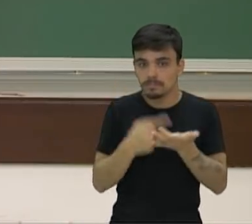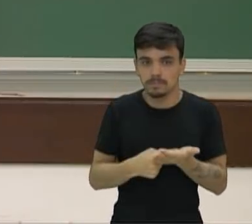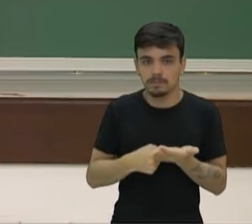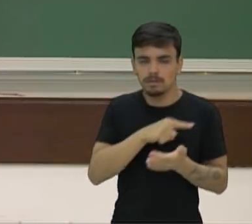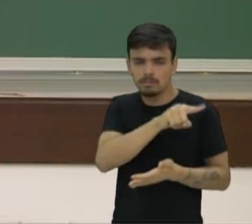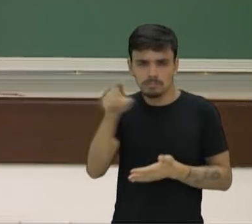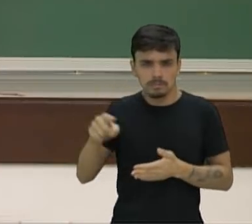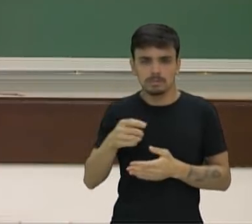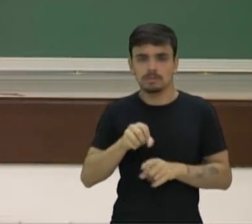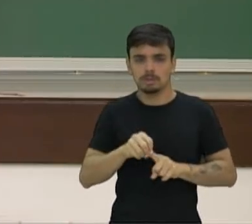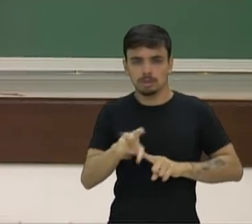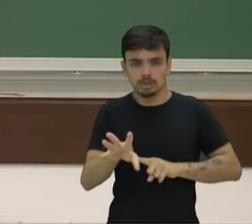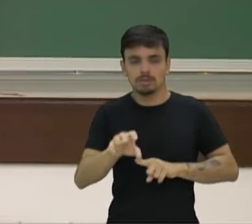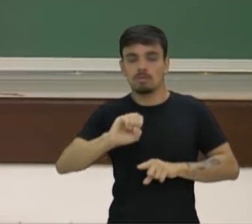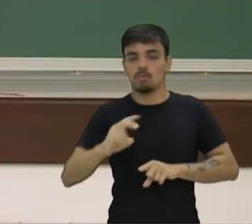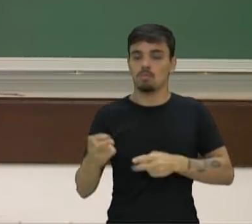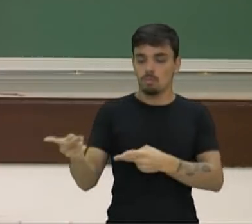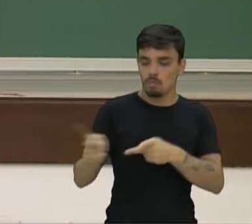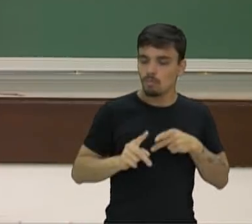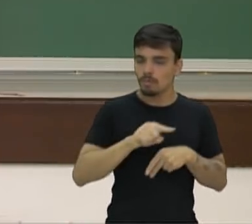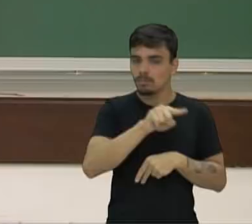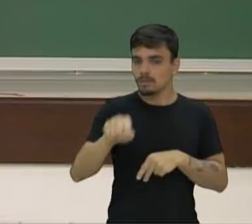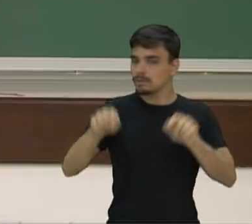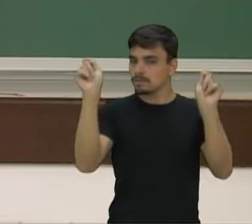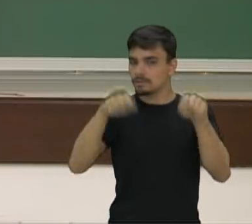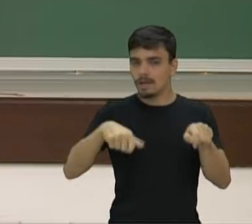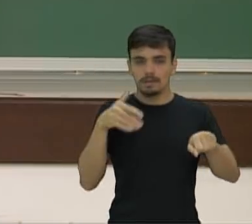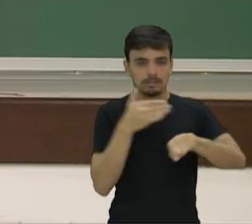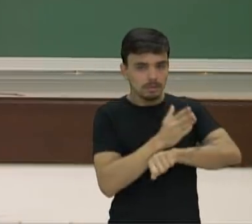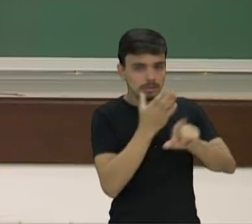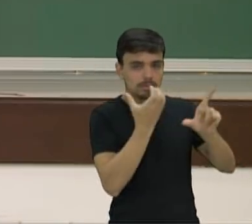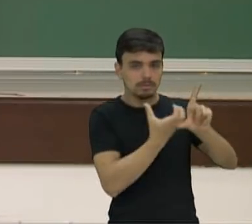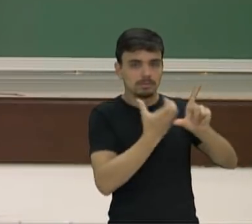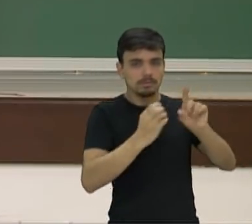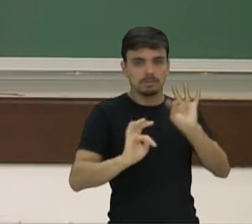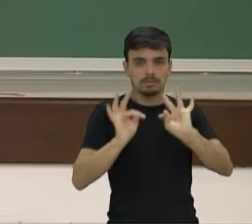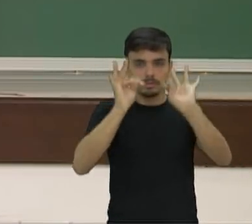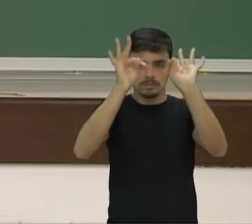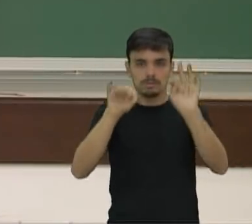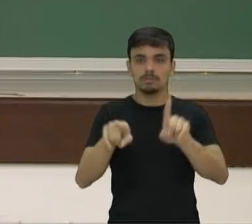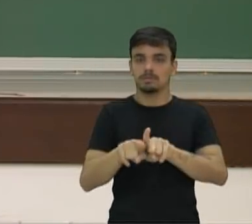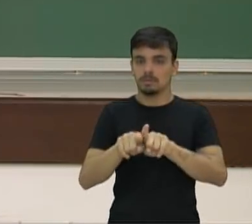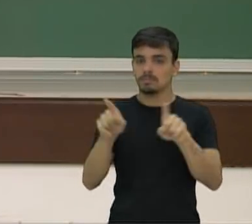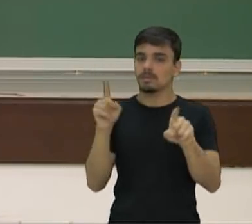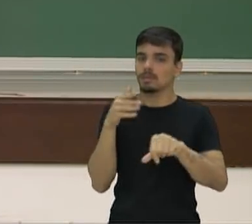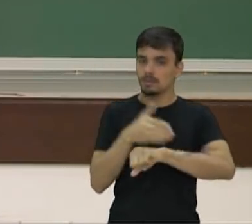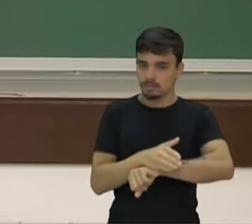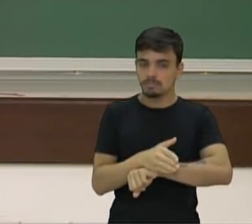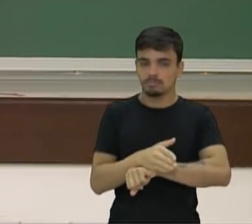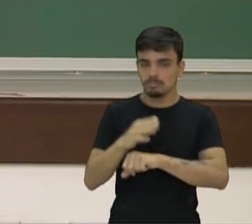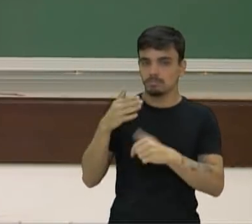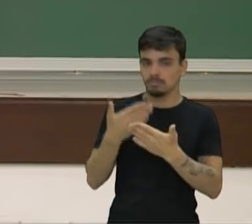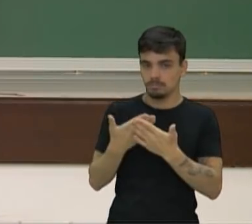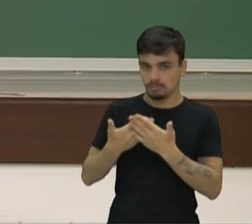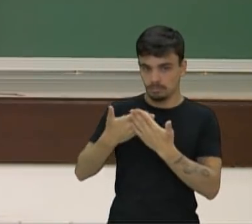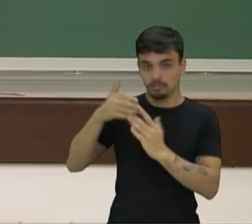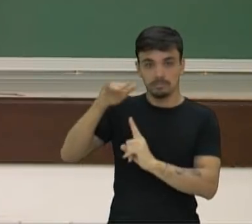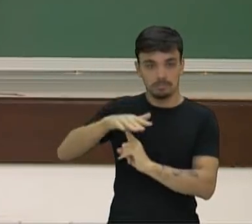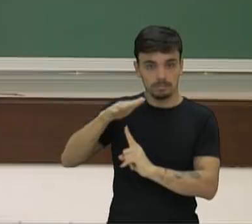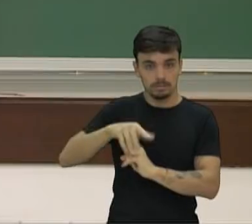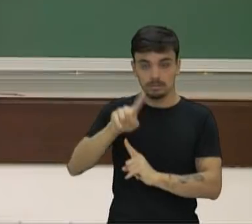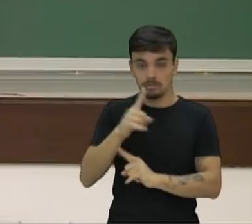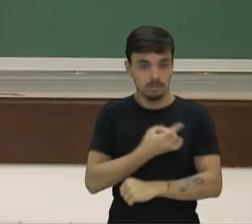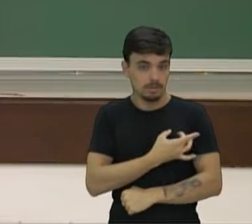aí uma dica, então, poxa, um convite para quem pode, quem tem acesso tecnológico, quem pode acessar o sistema, não ter medo e